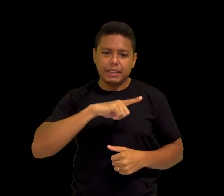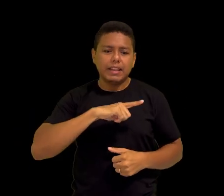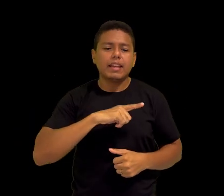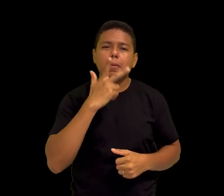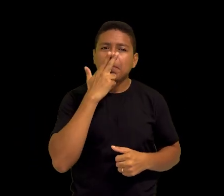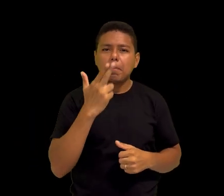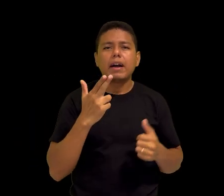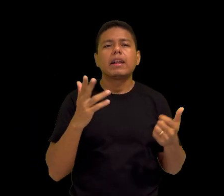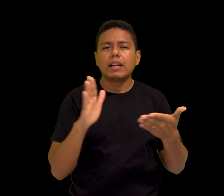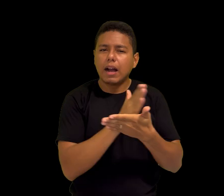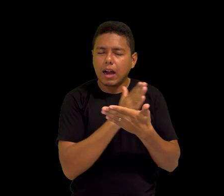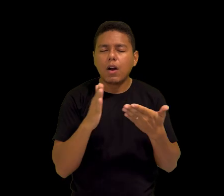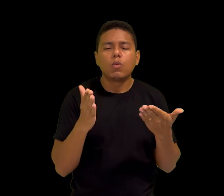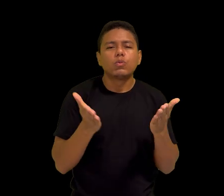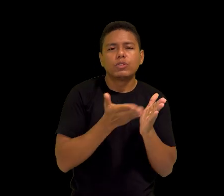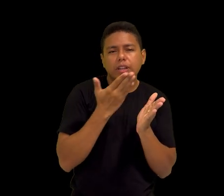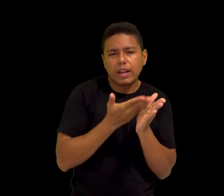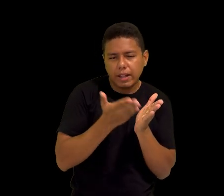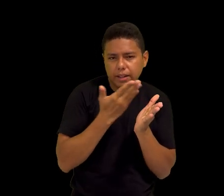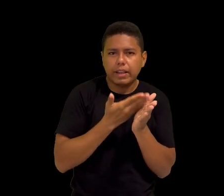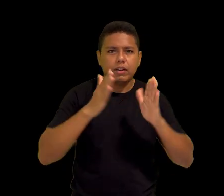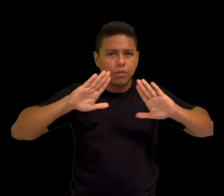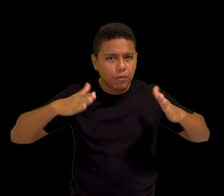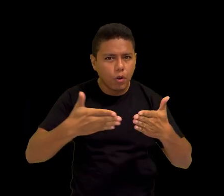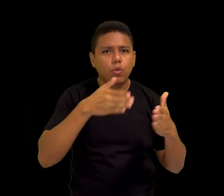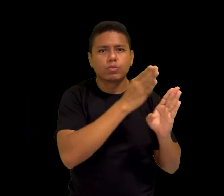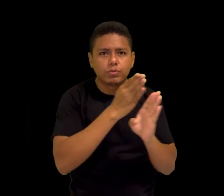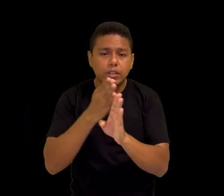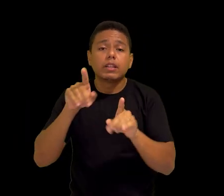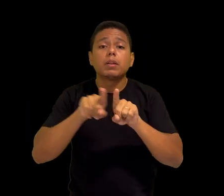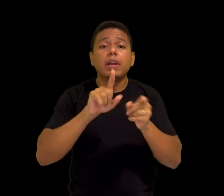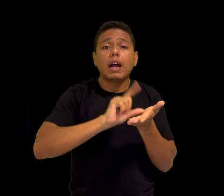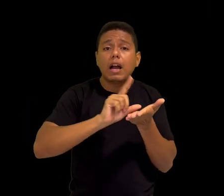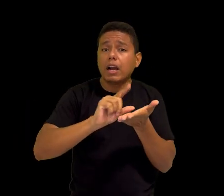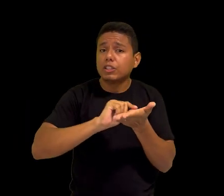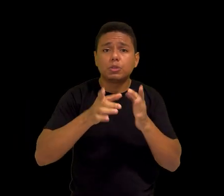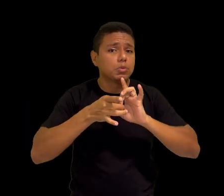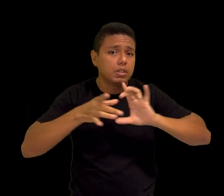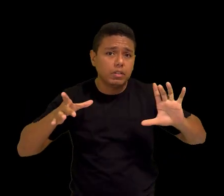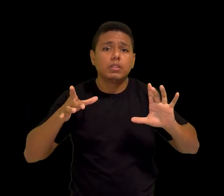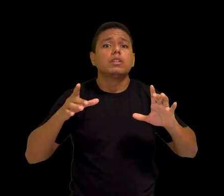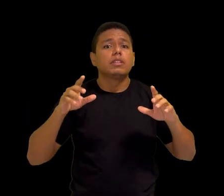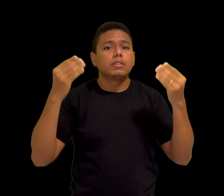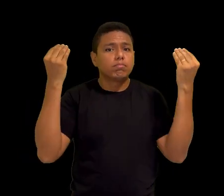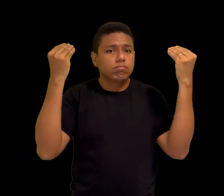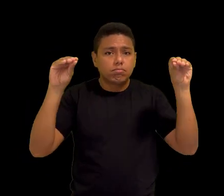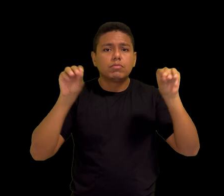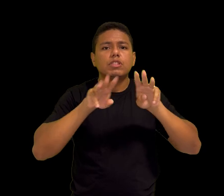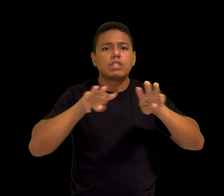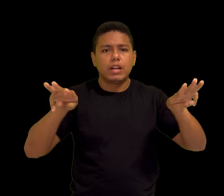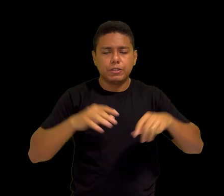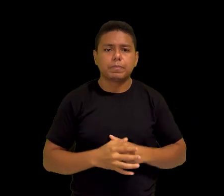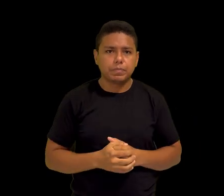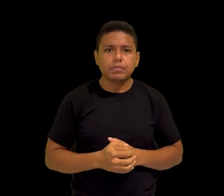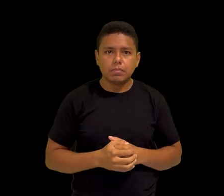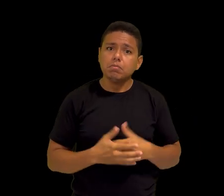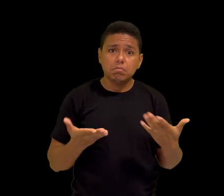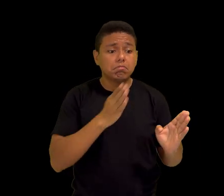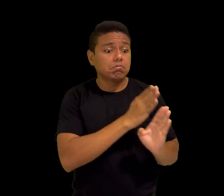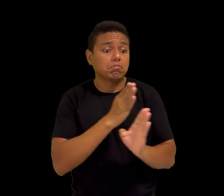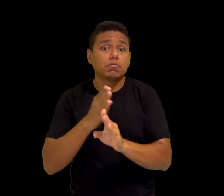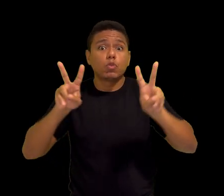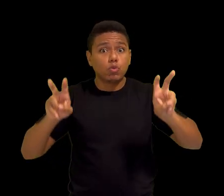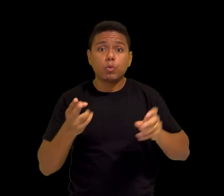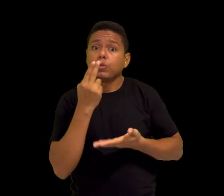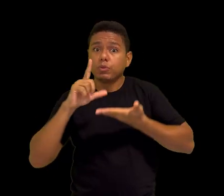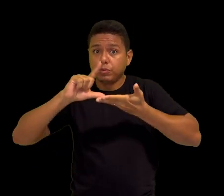dos cadernos de saúde pública dedicado aos resultados do estudo e artigos avulsos que também estão disponíveis no nosso site. Vamos então aos resultados sobre